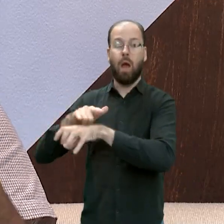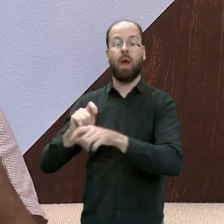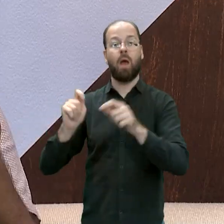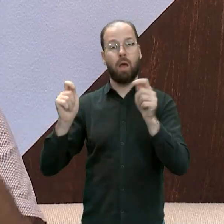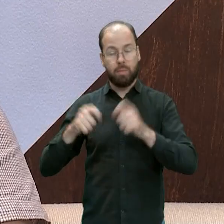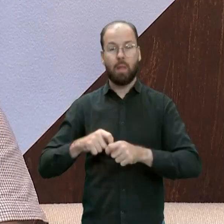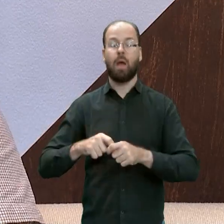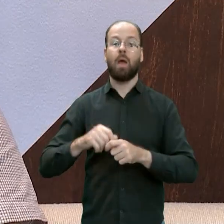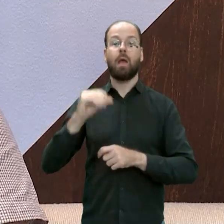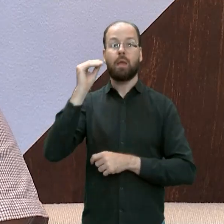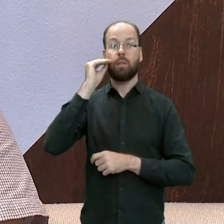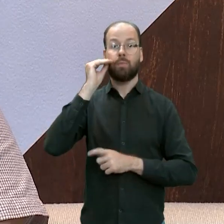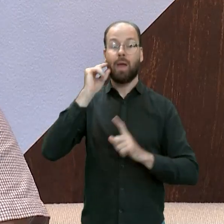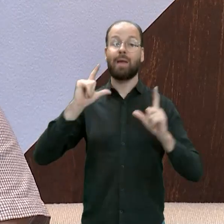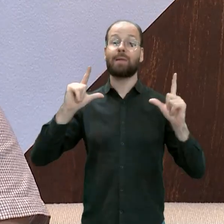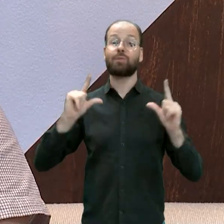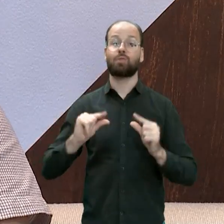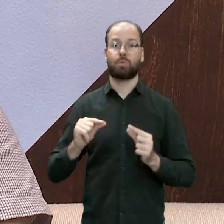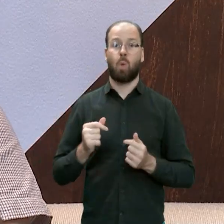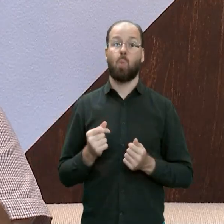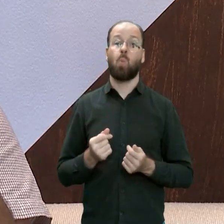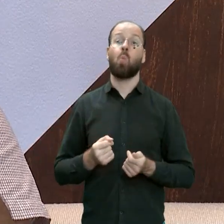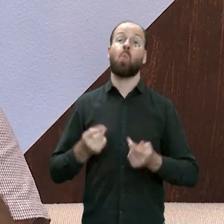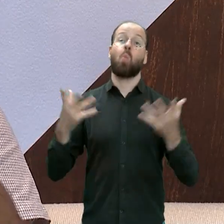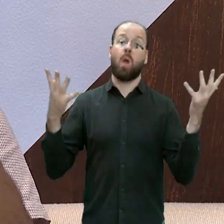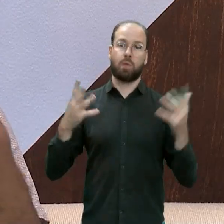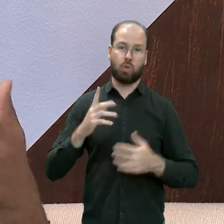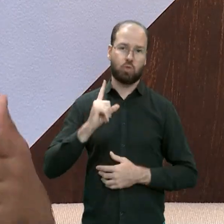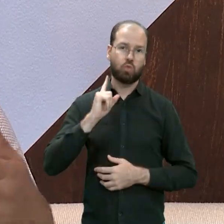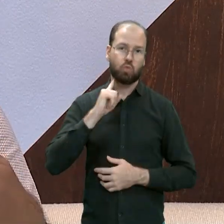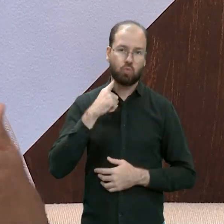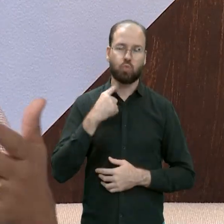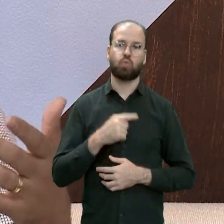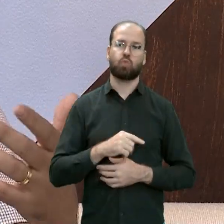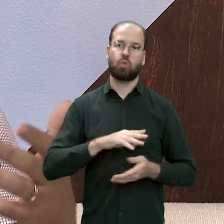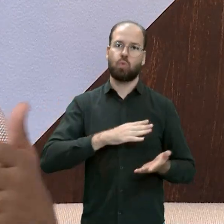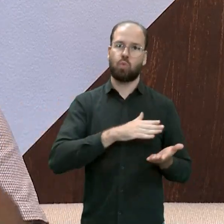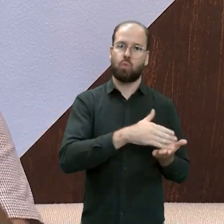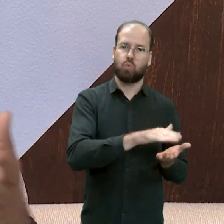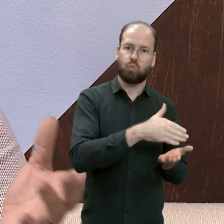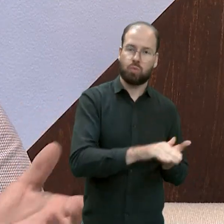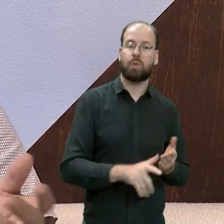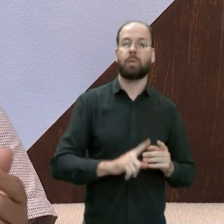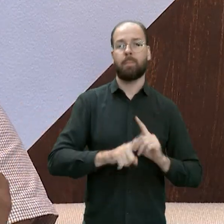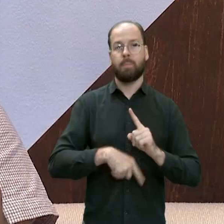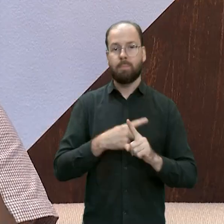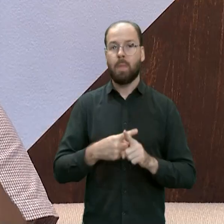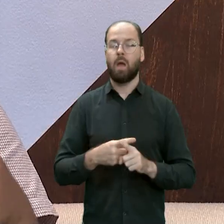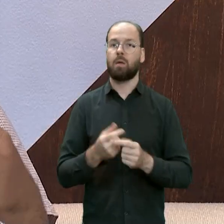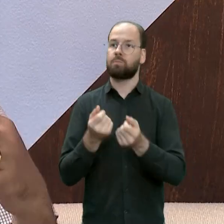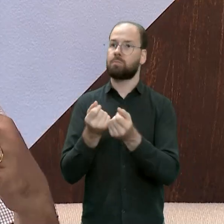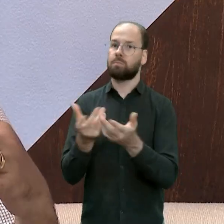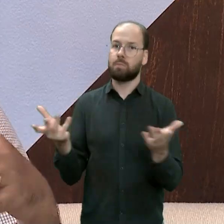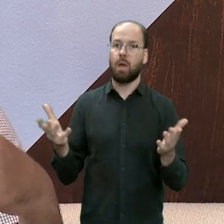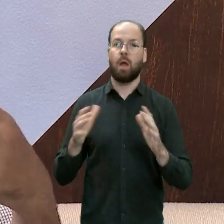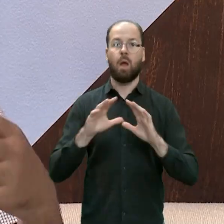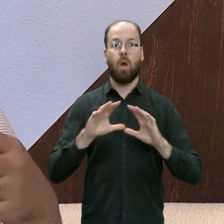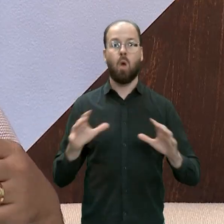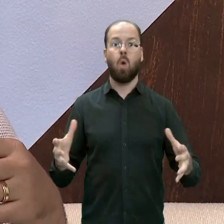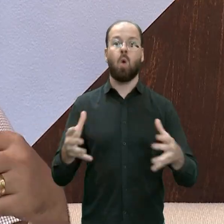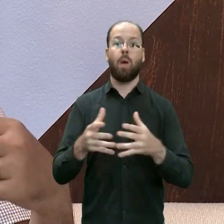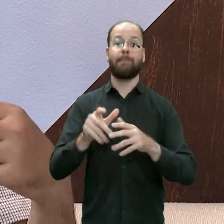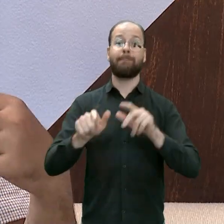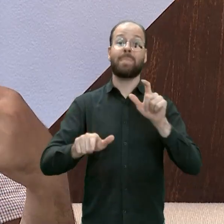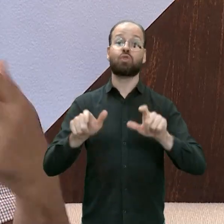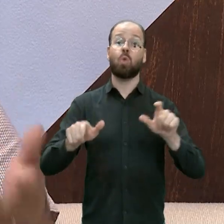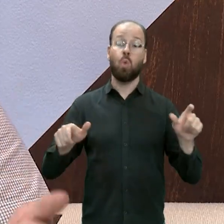tentar reduzir quantidades e de tentar colocar toda a comunidade em